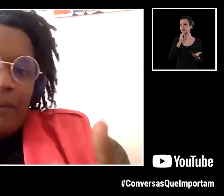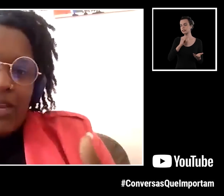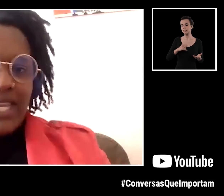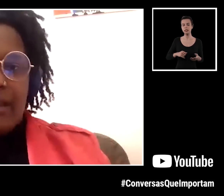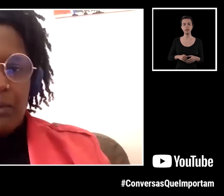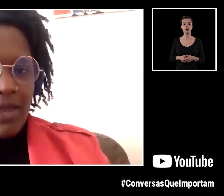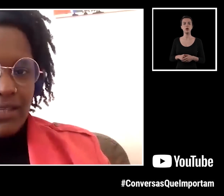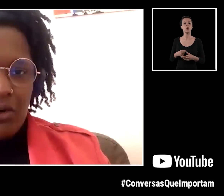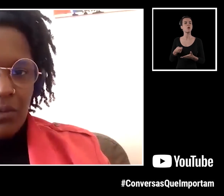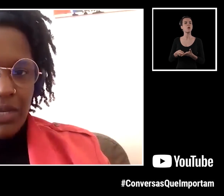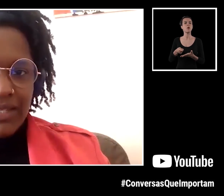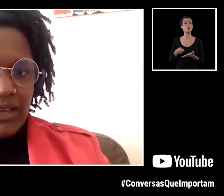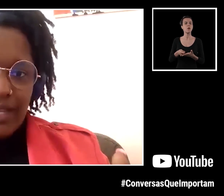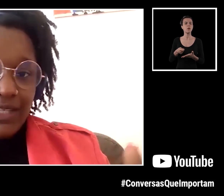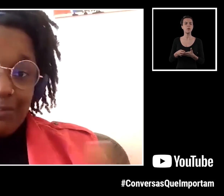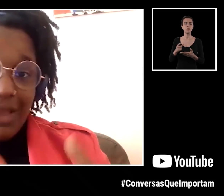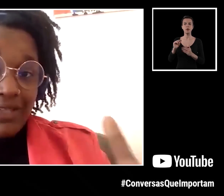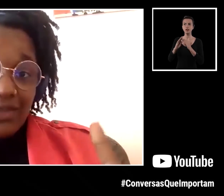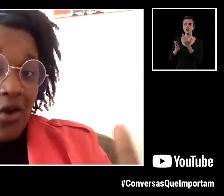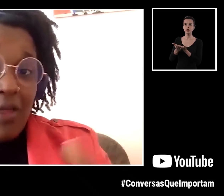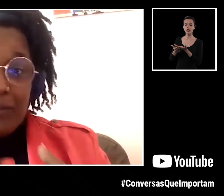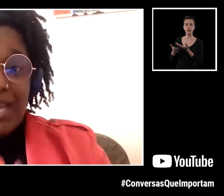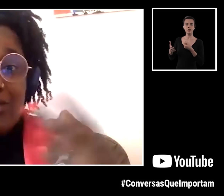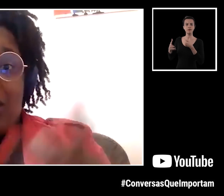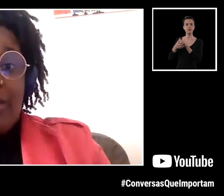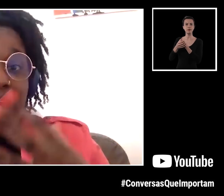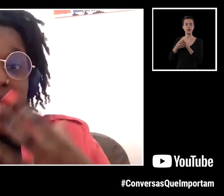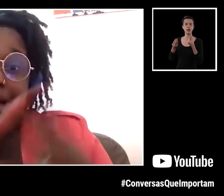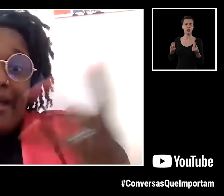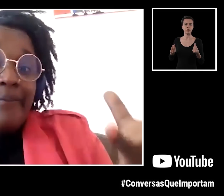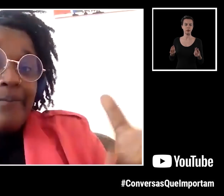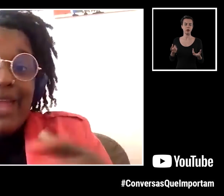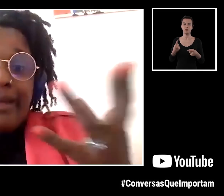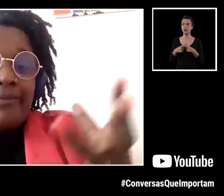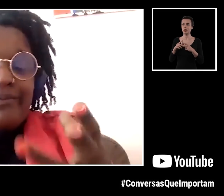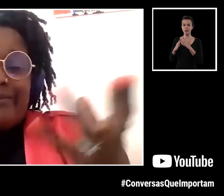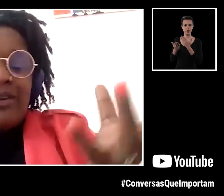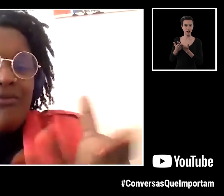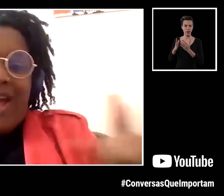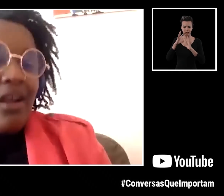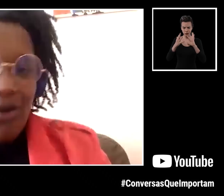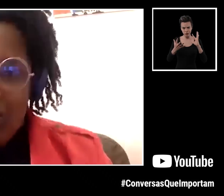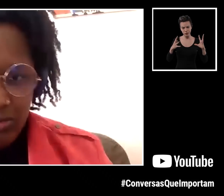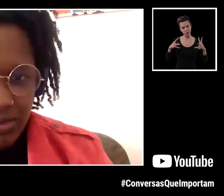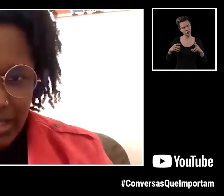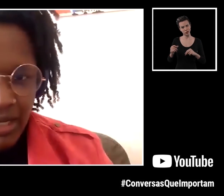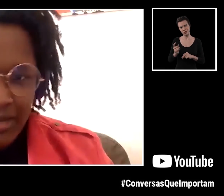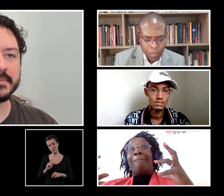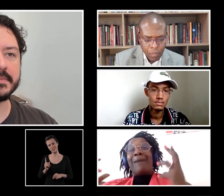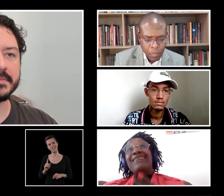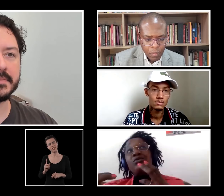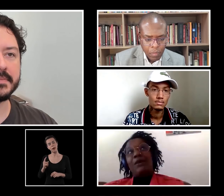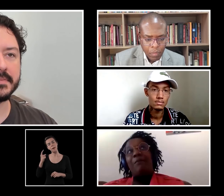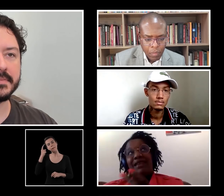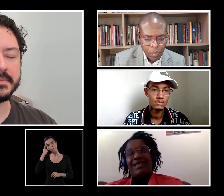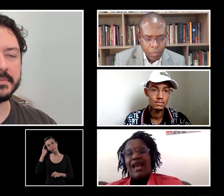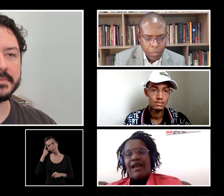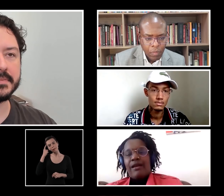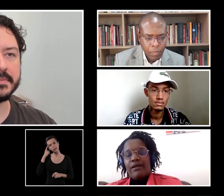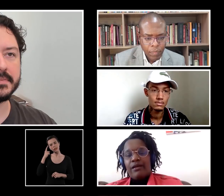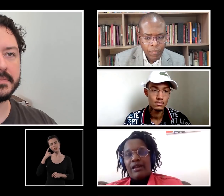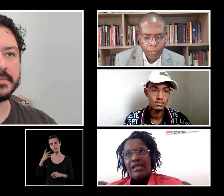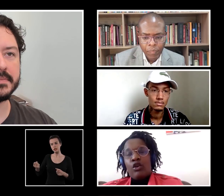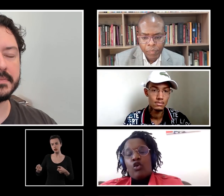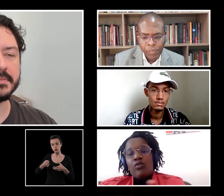ela retira, por exemplo, essa obrigação desse espaço que a escola, não vai dar conta. Mais do que